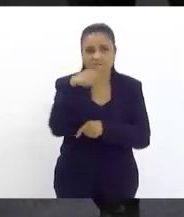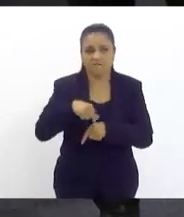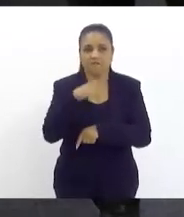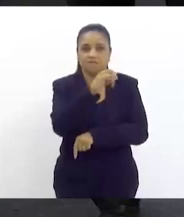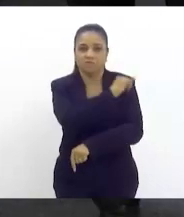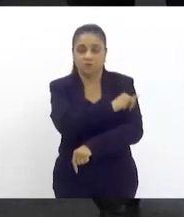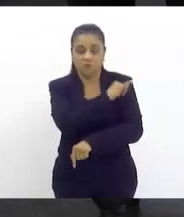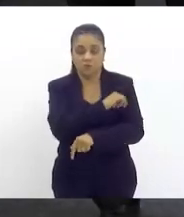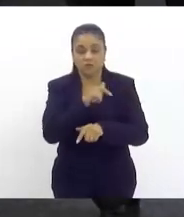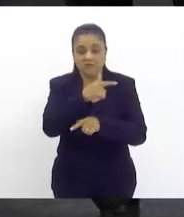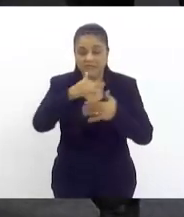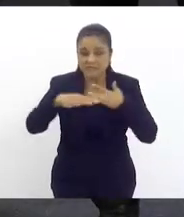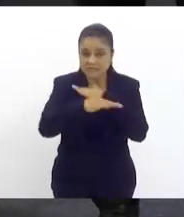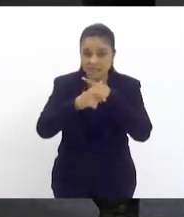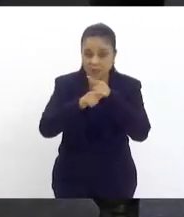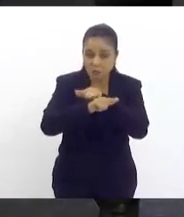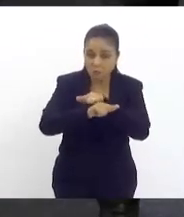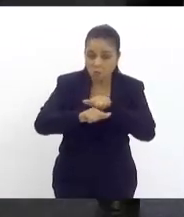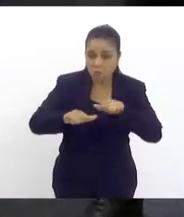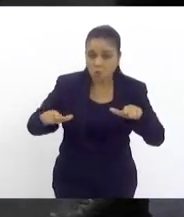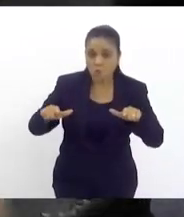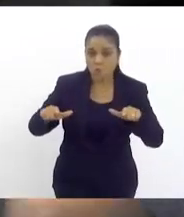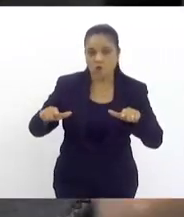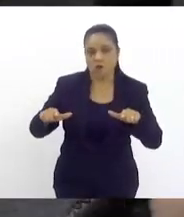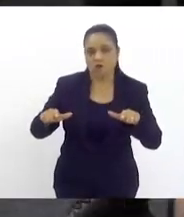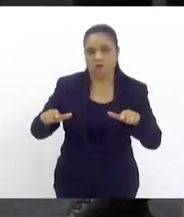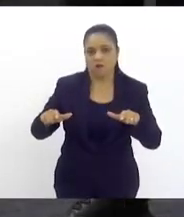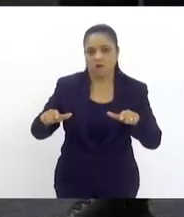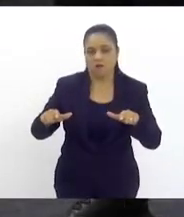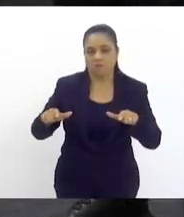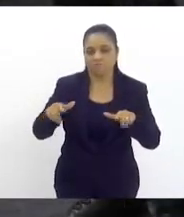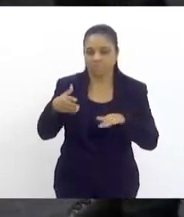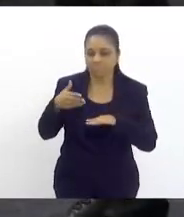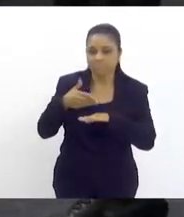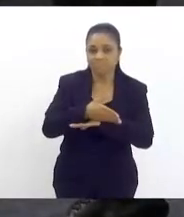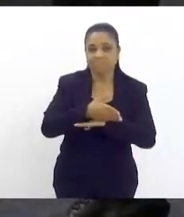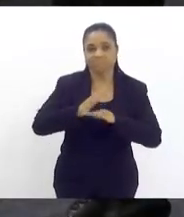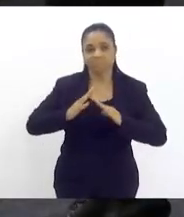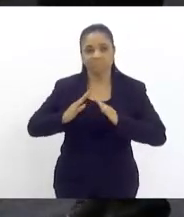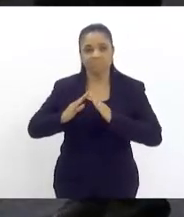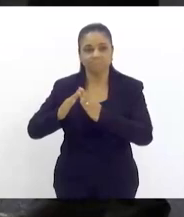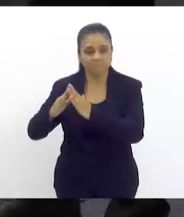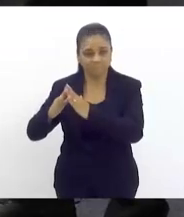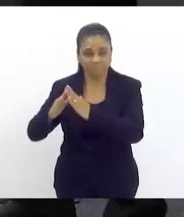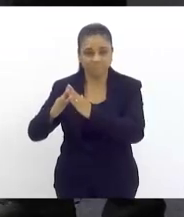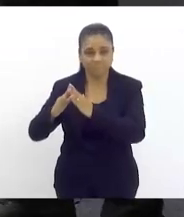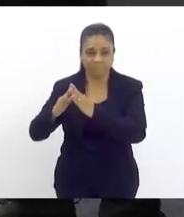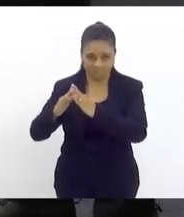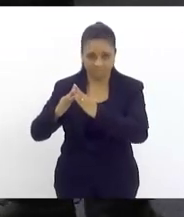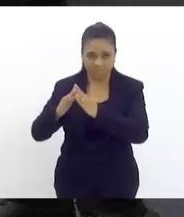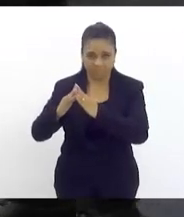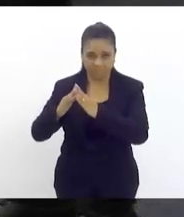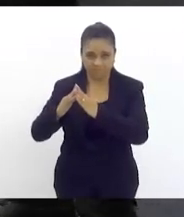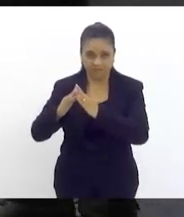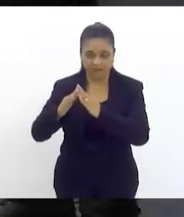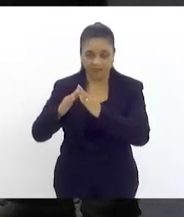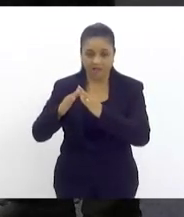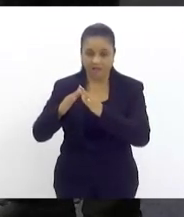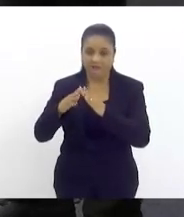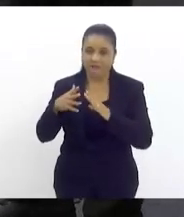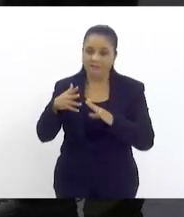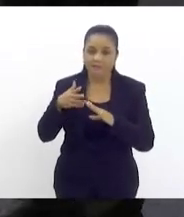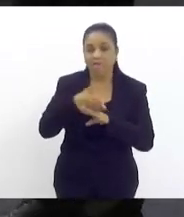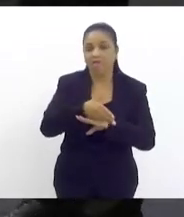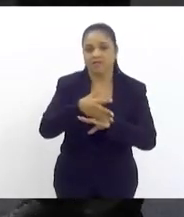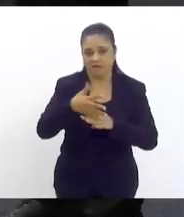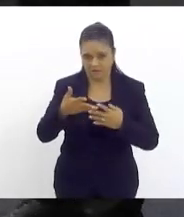centro da cidade, que são as invasões de propriedades no centro da cidade do Rio de Janeiro. A gente sabe